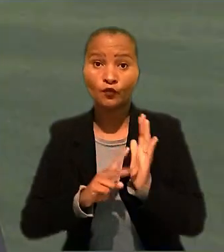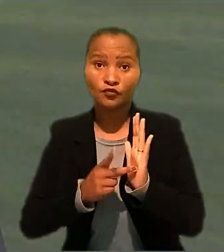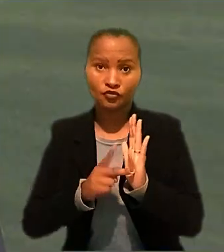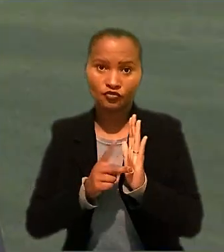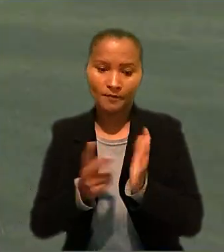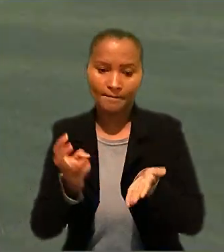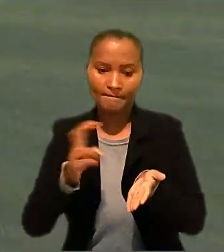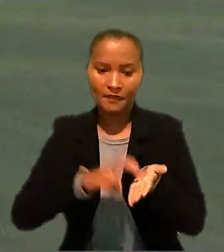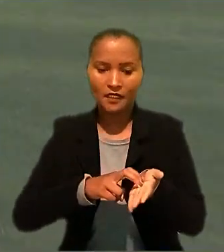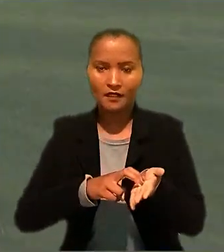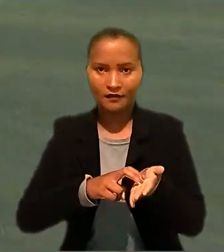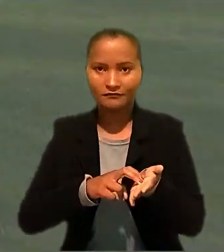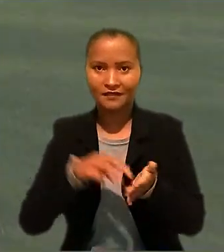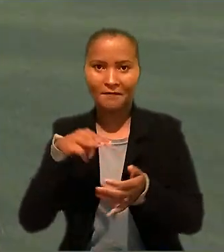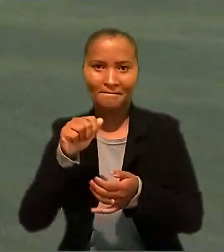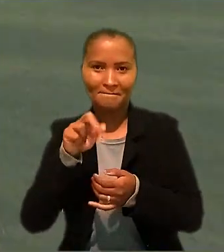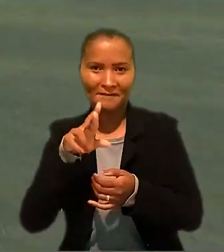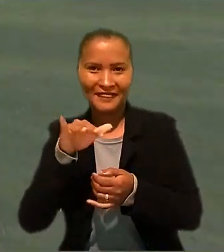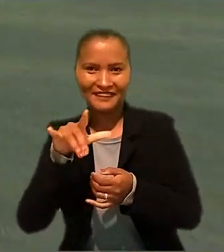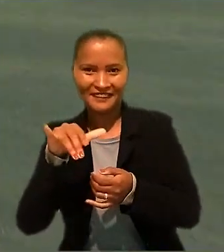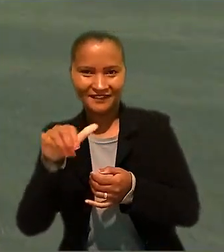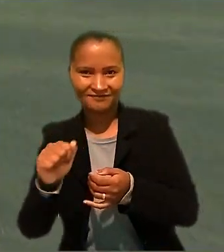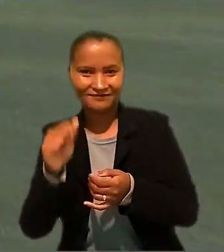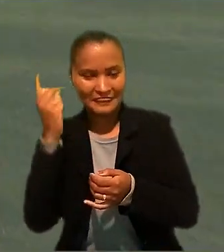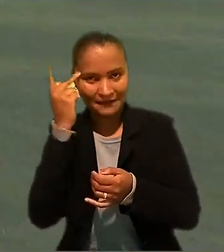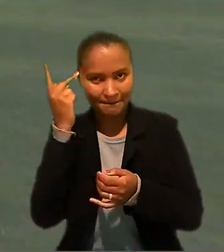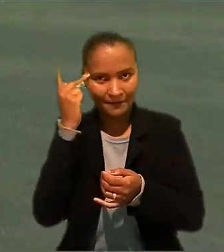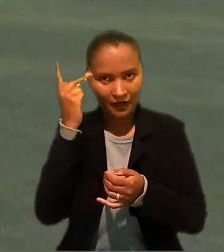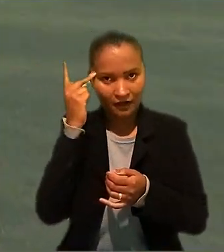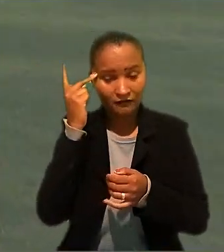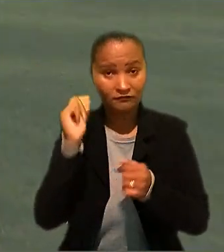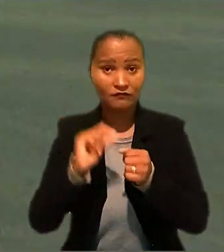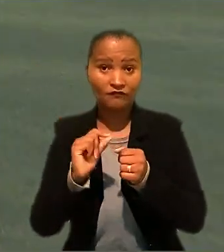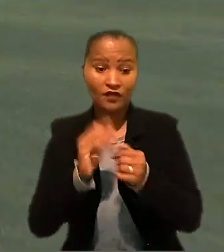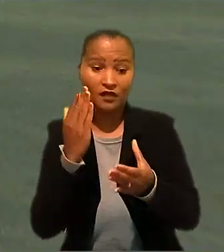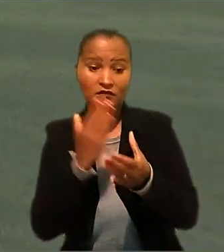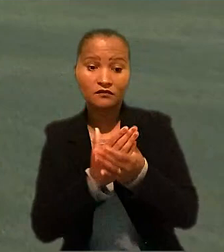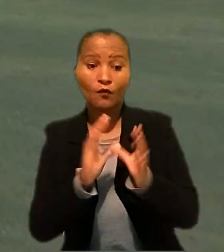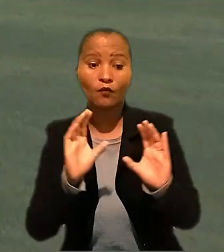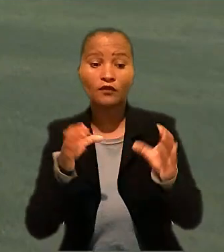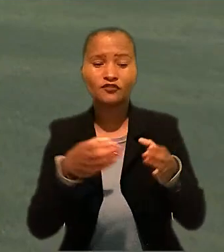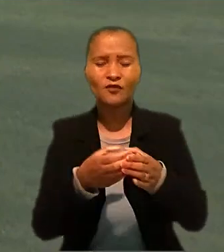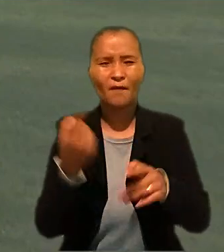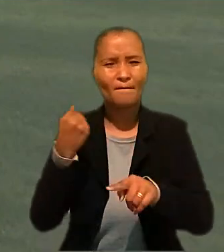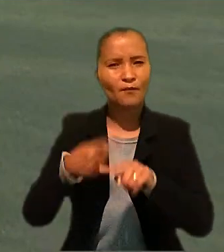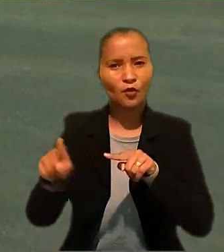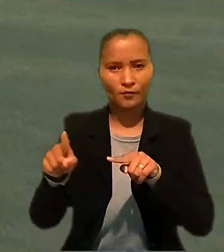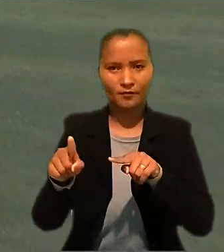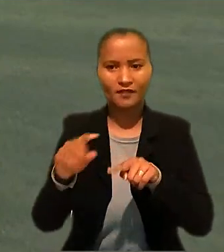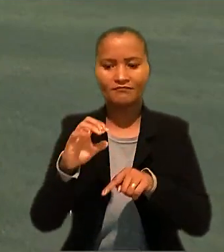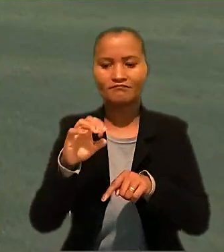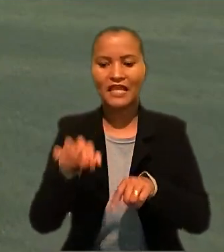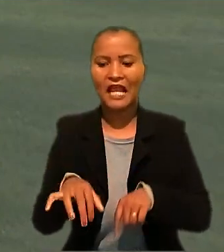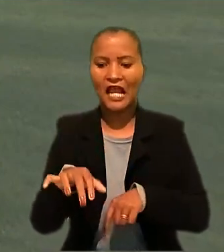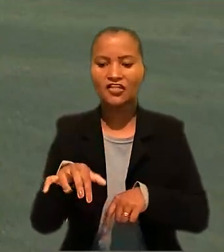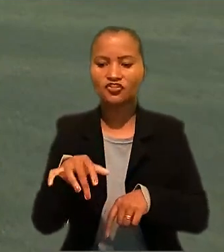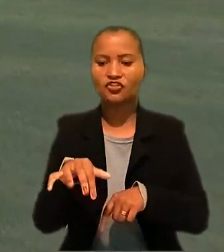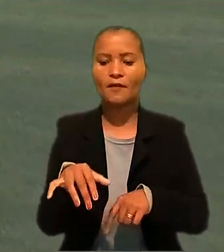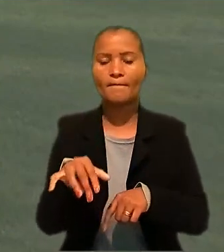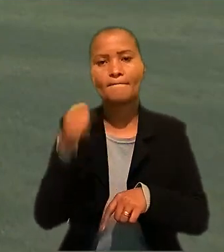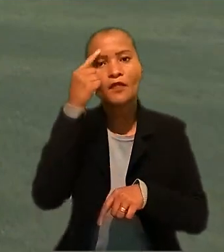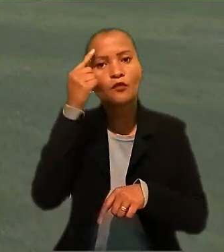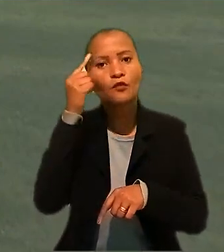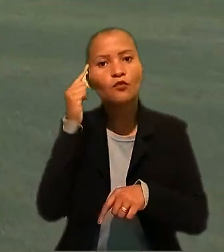O Sindicato dos Bancários de Marília e região em São Paulo ajuizou a ação coletiva para vetar o chamado Caixa Minuto,